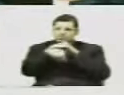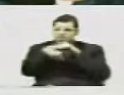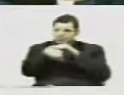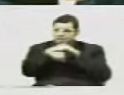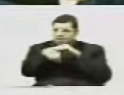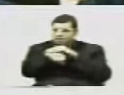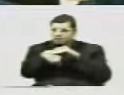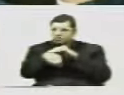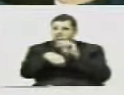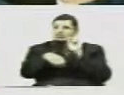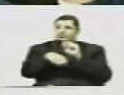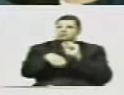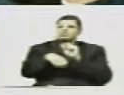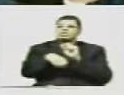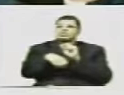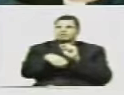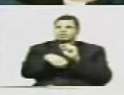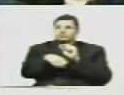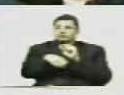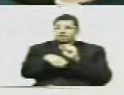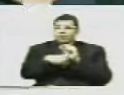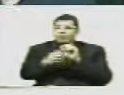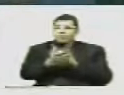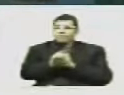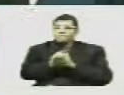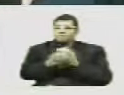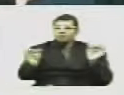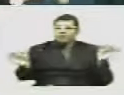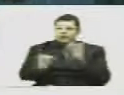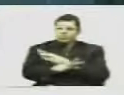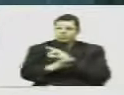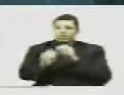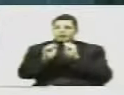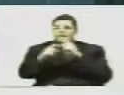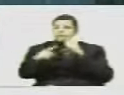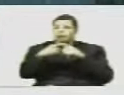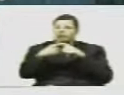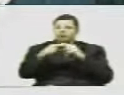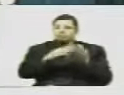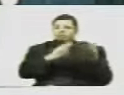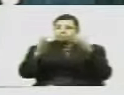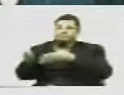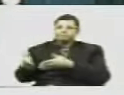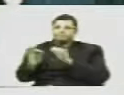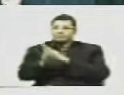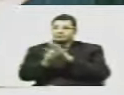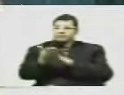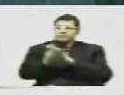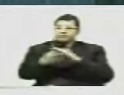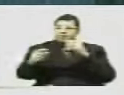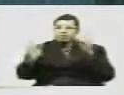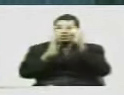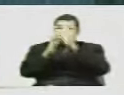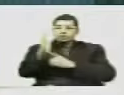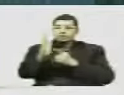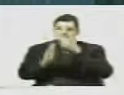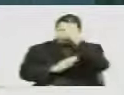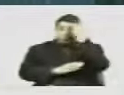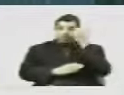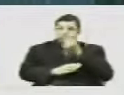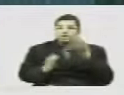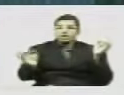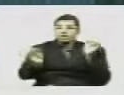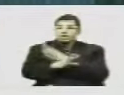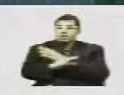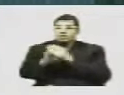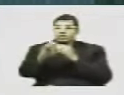conversa de que o fim da renúncia é porque não repassavam o desconto para o consumidor. O fim